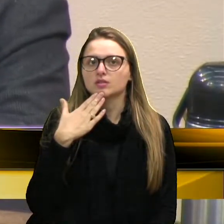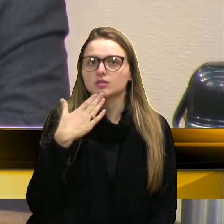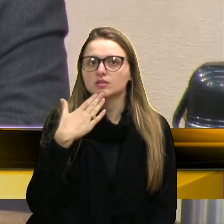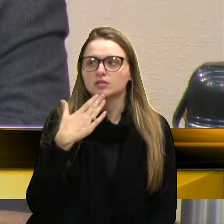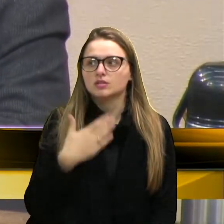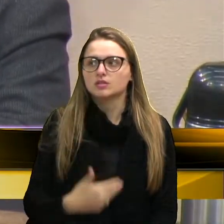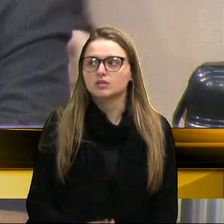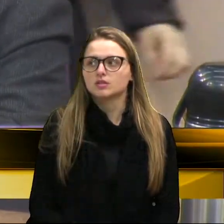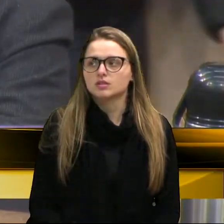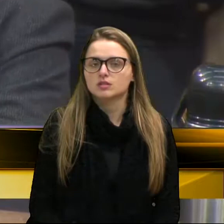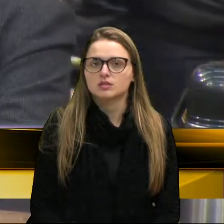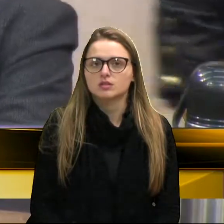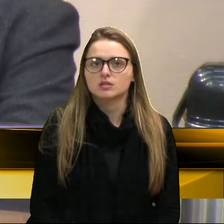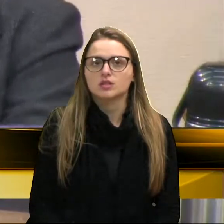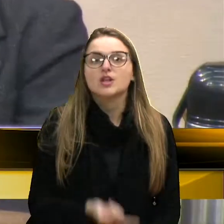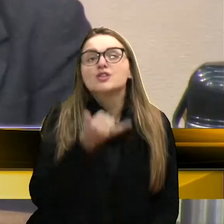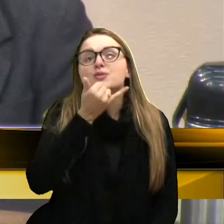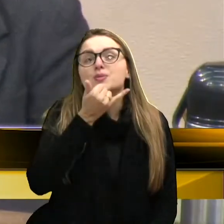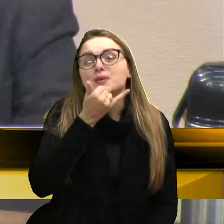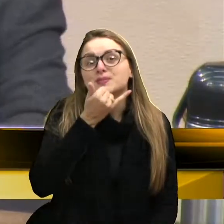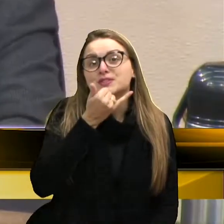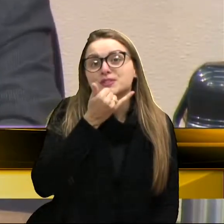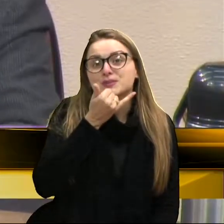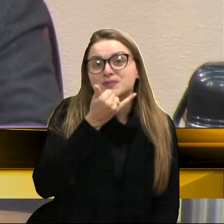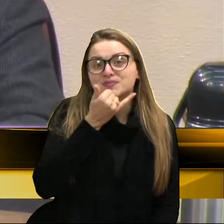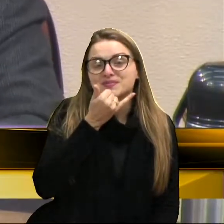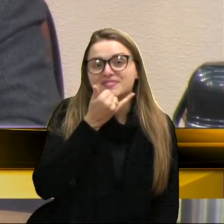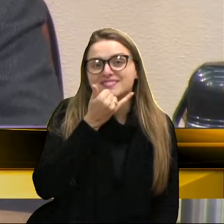Pois é o nome de rua. Ah, tá, me desculpe. Não.